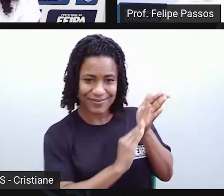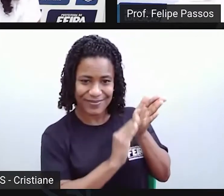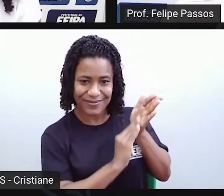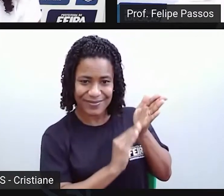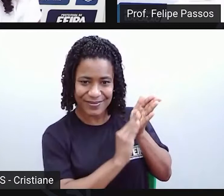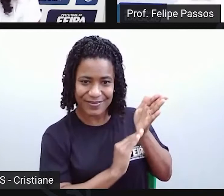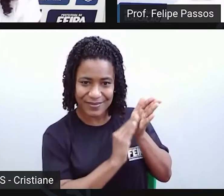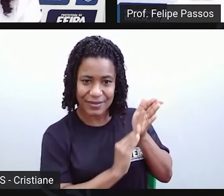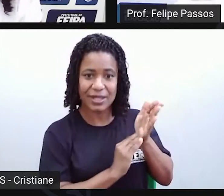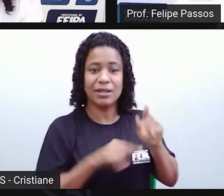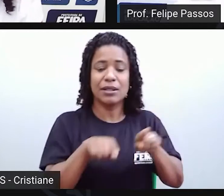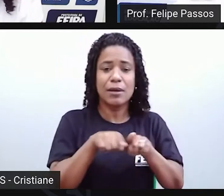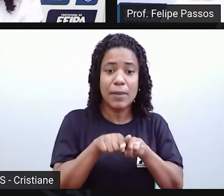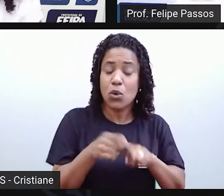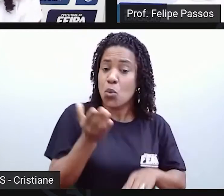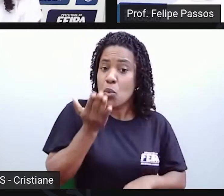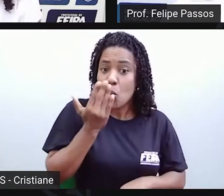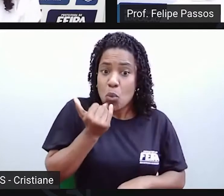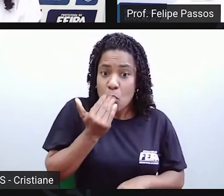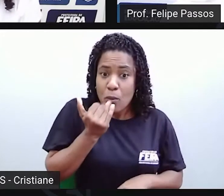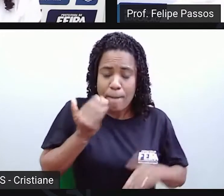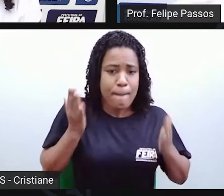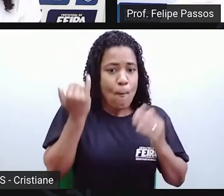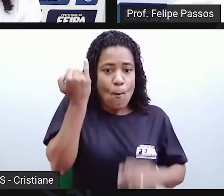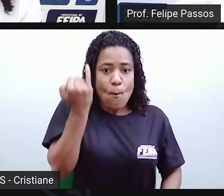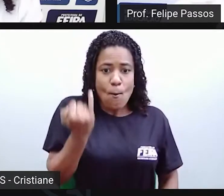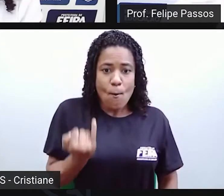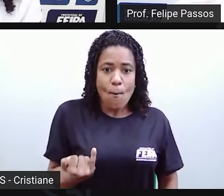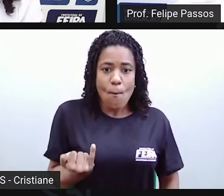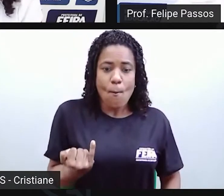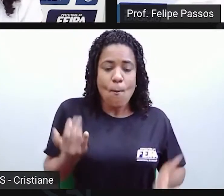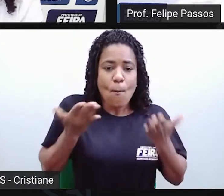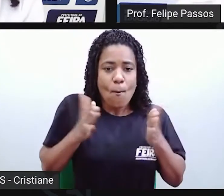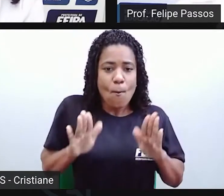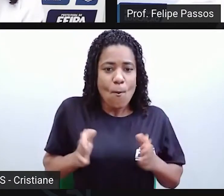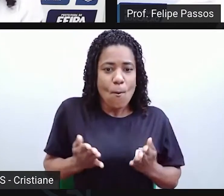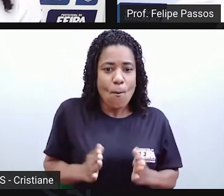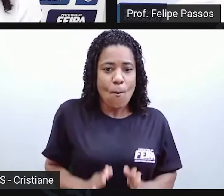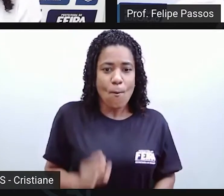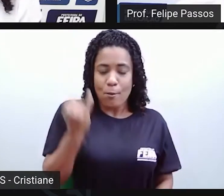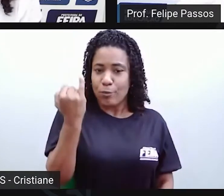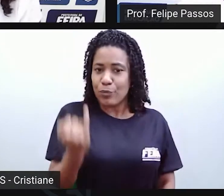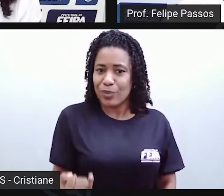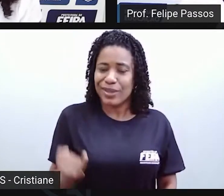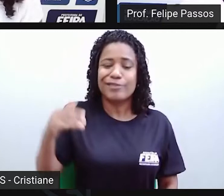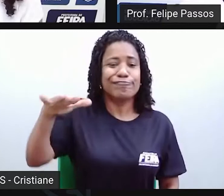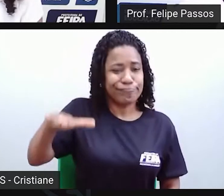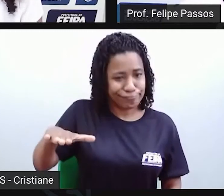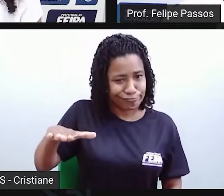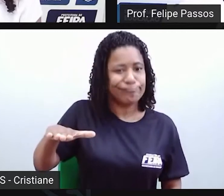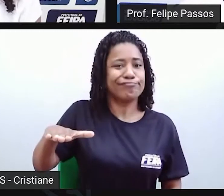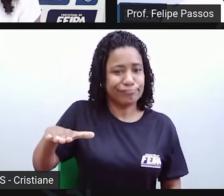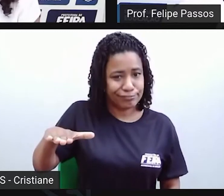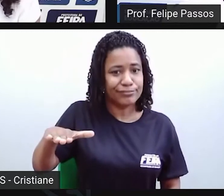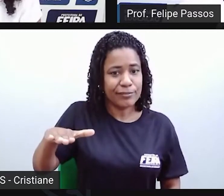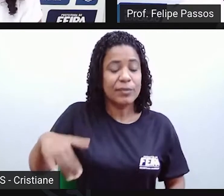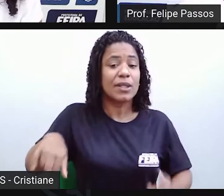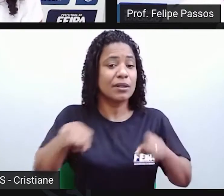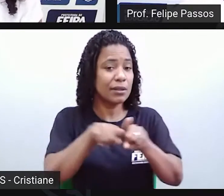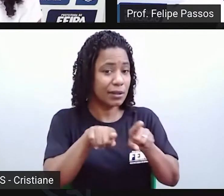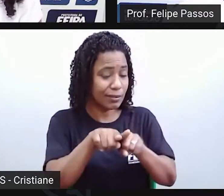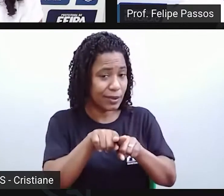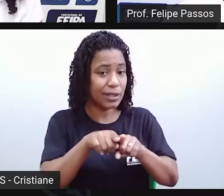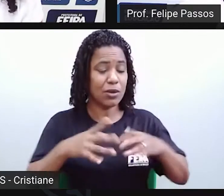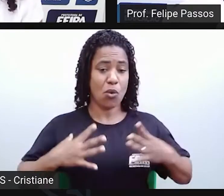das dietas milagrosas e das dietas que prometem mudanças corporais em corpos infantis, ou através da